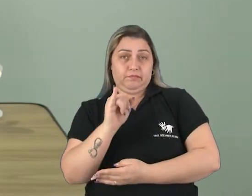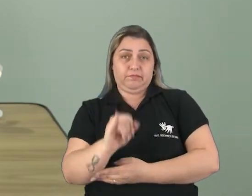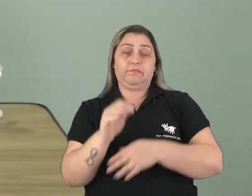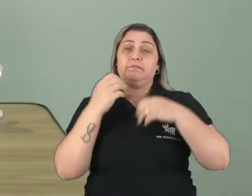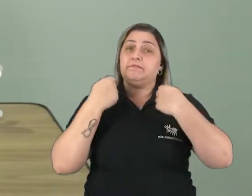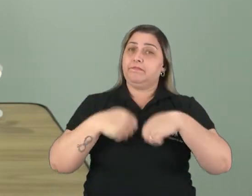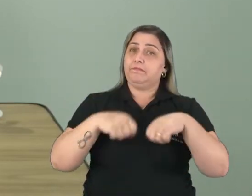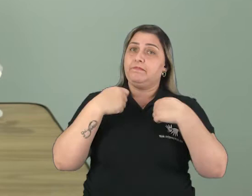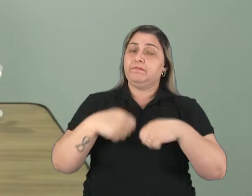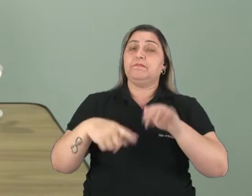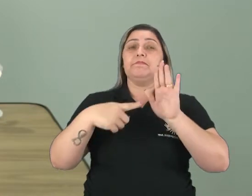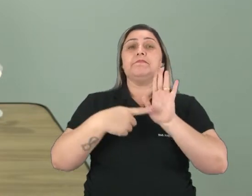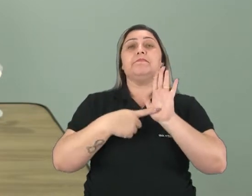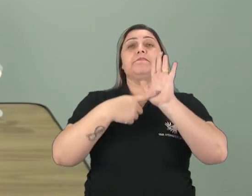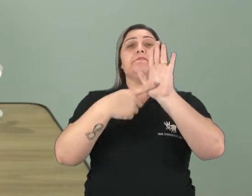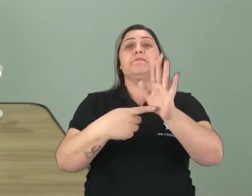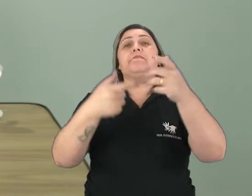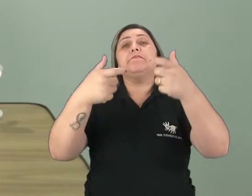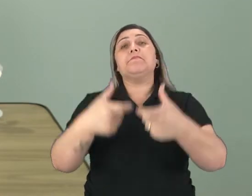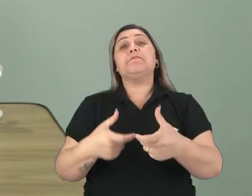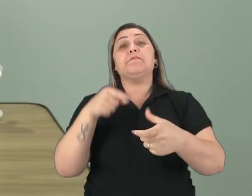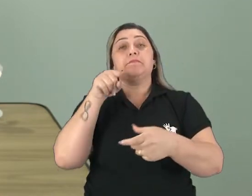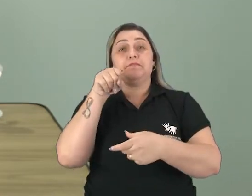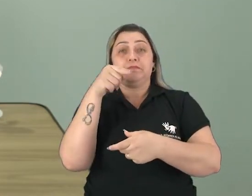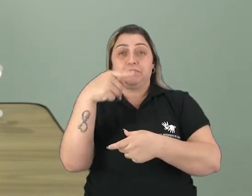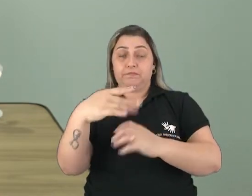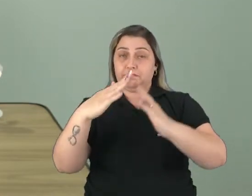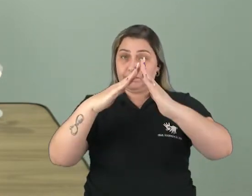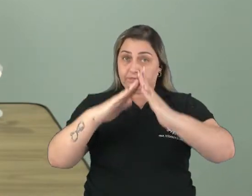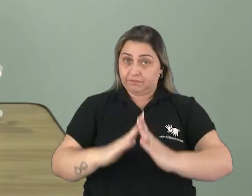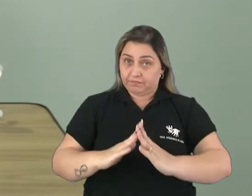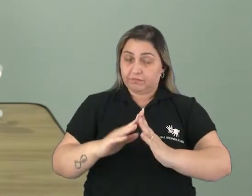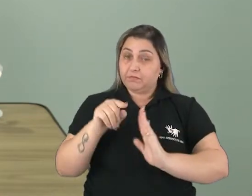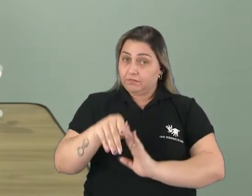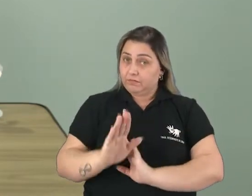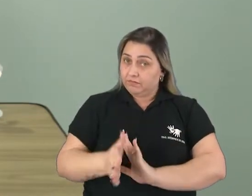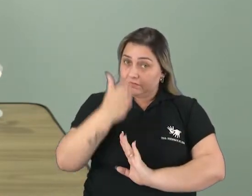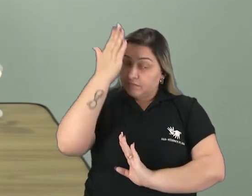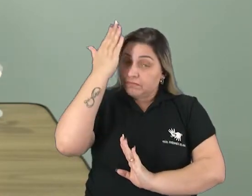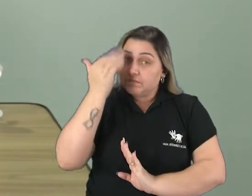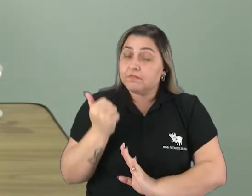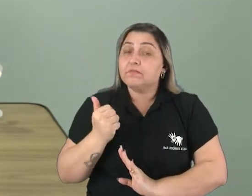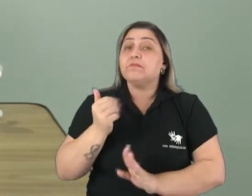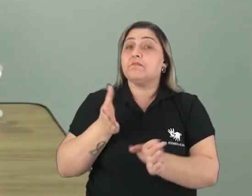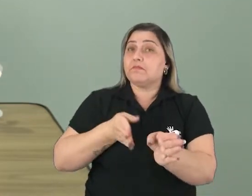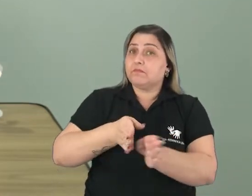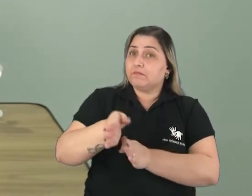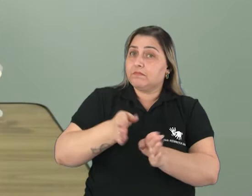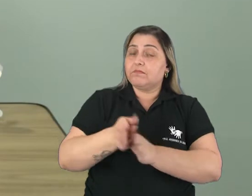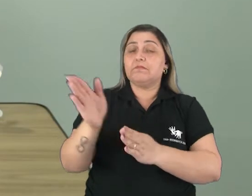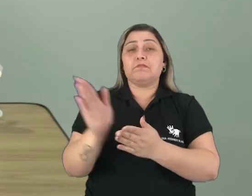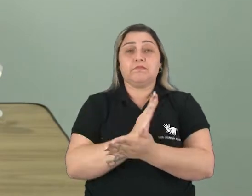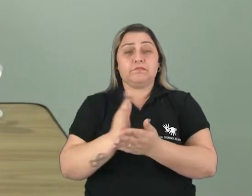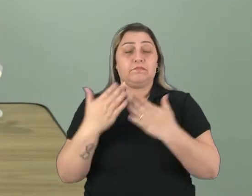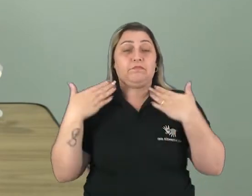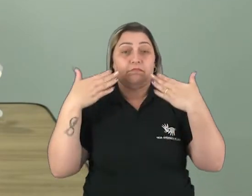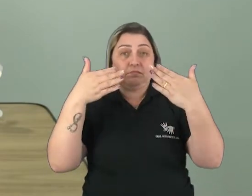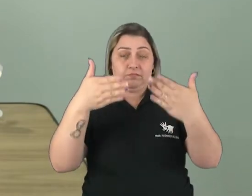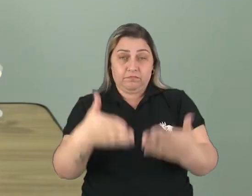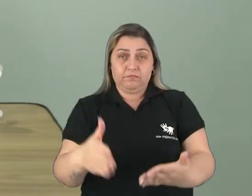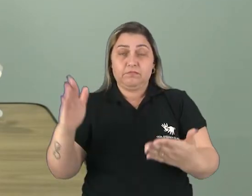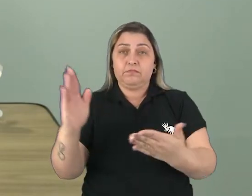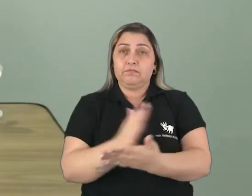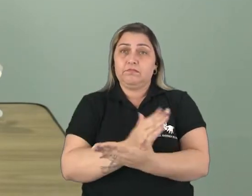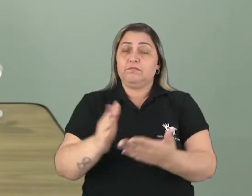precisar indicar, dizer onde você mora para alguém? Você já seguiu as orientações de alguém para chegar em um